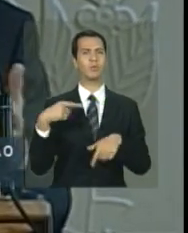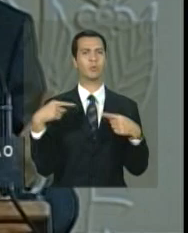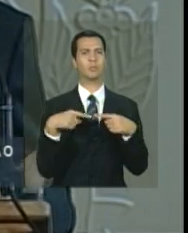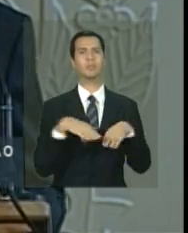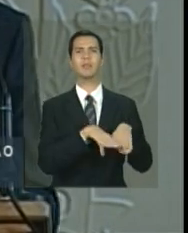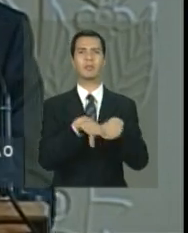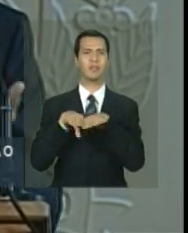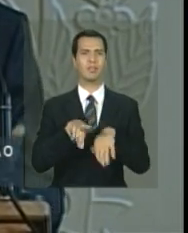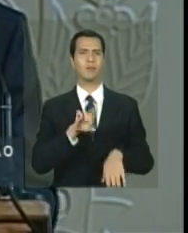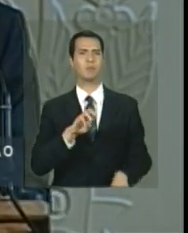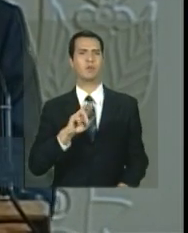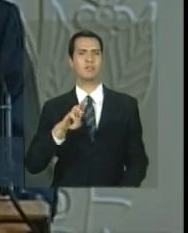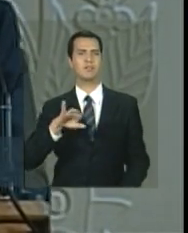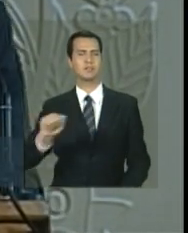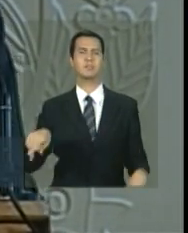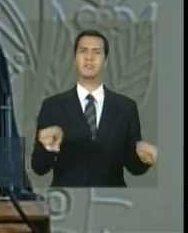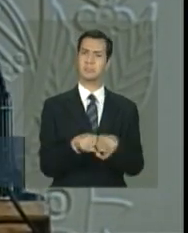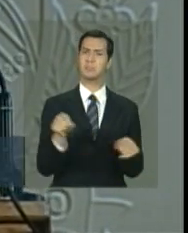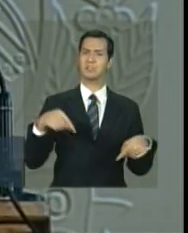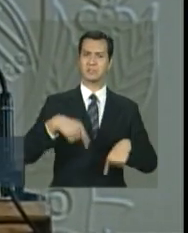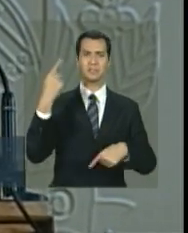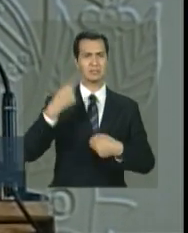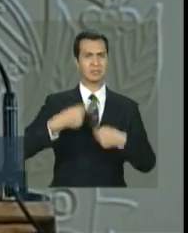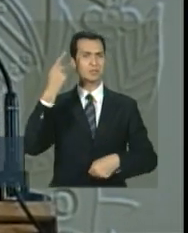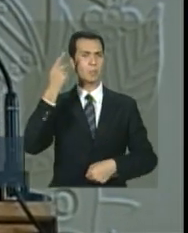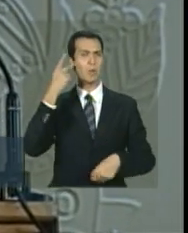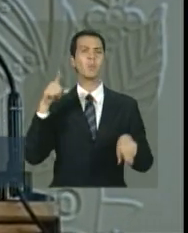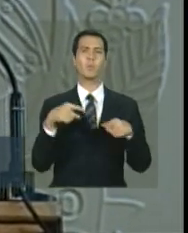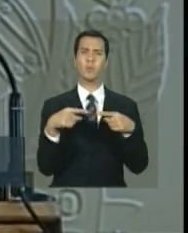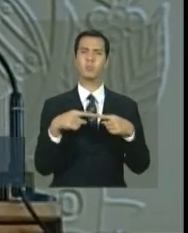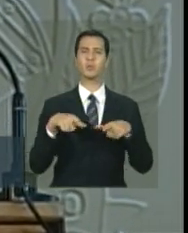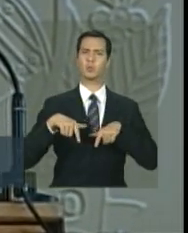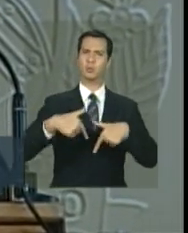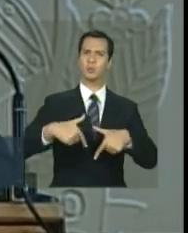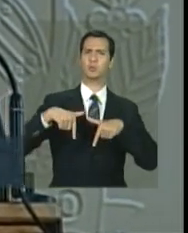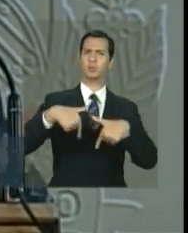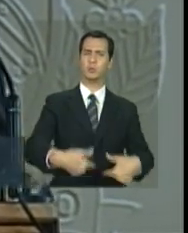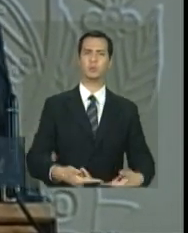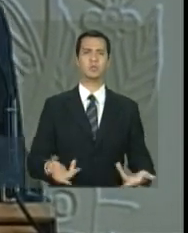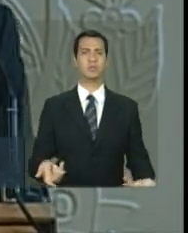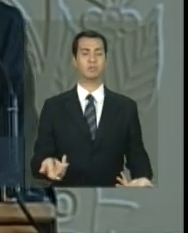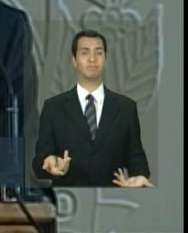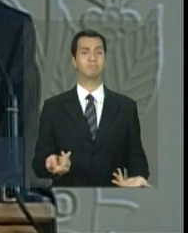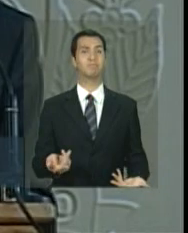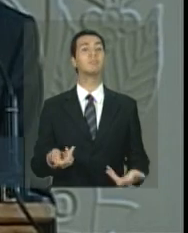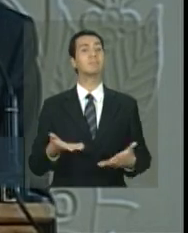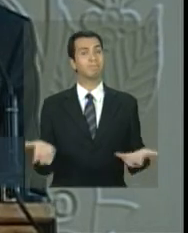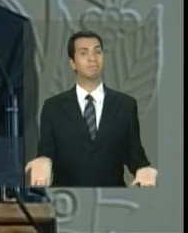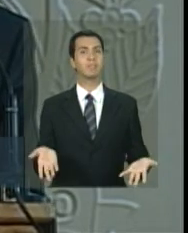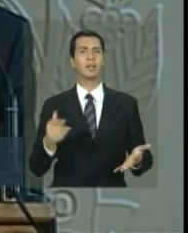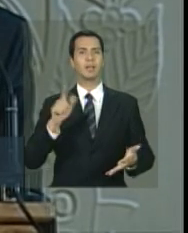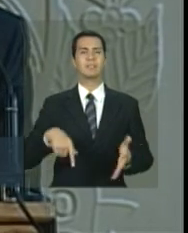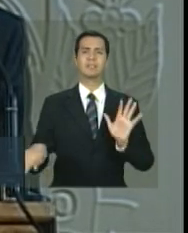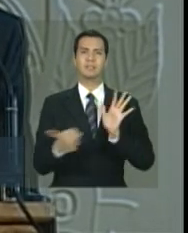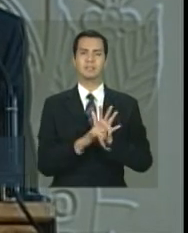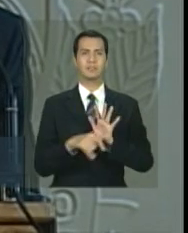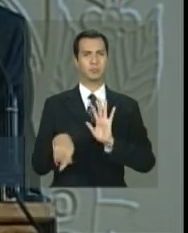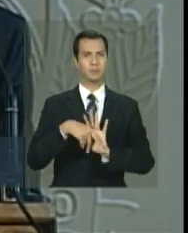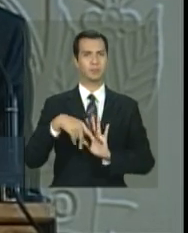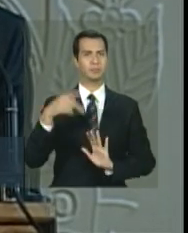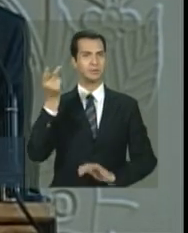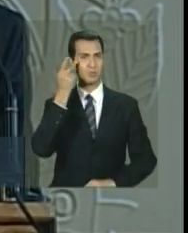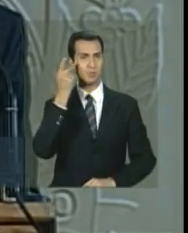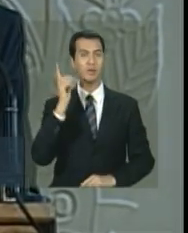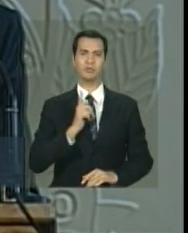E essa marca de São Paulo, esse DNA de São Paulo, fez essa grande metrópole, essa